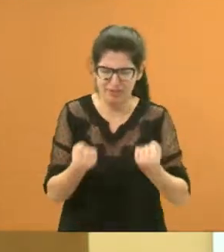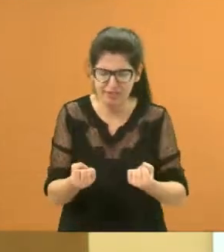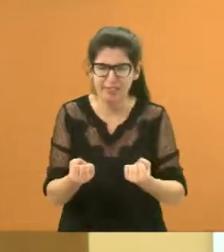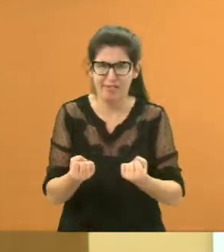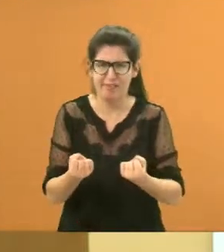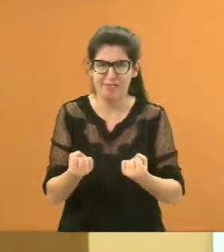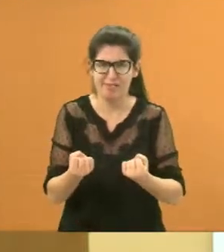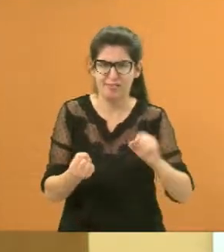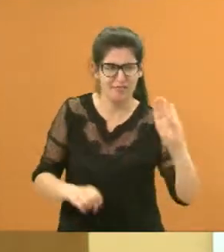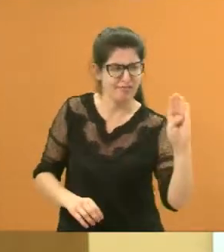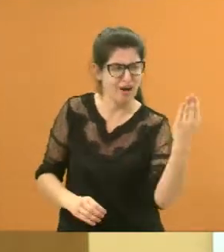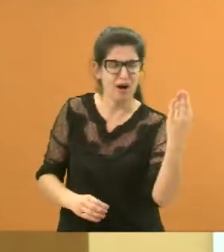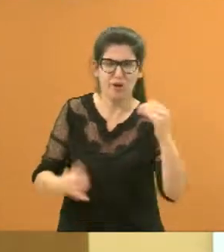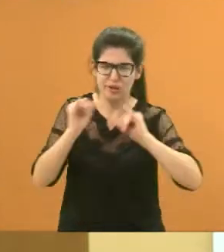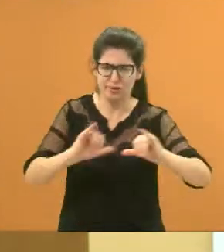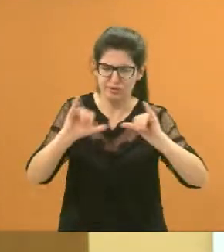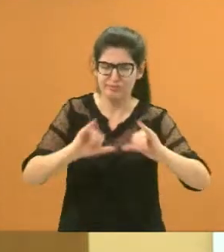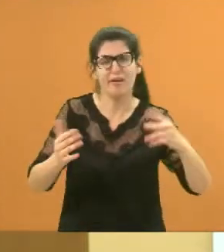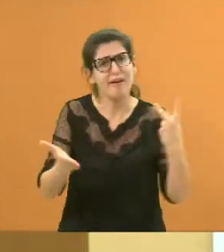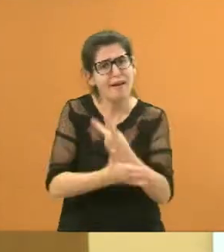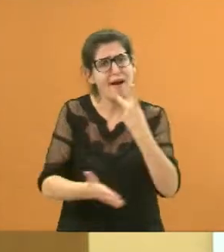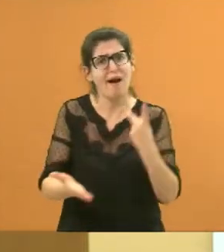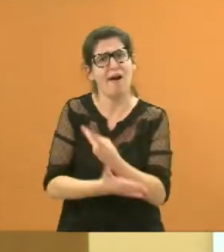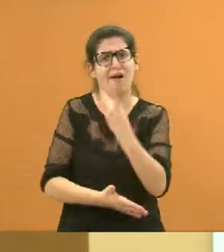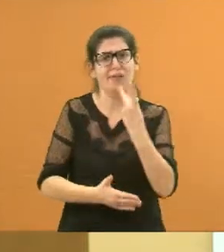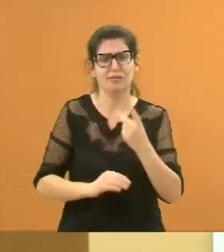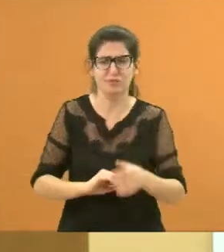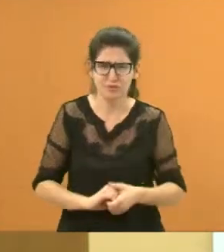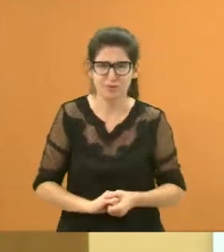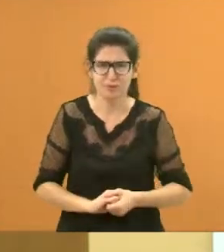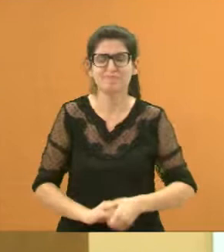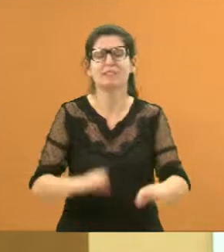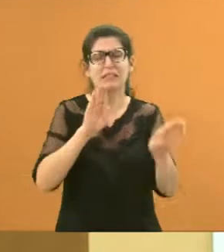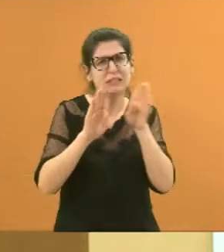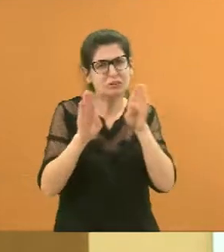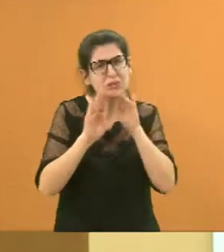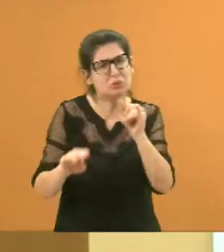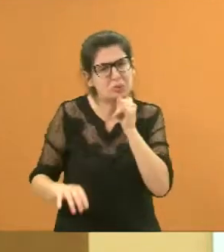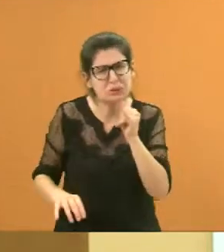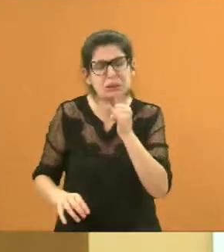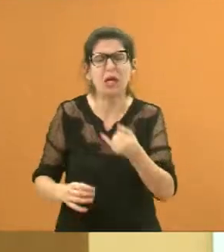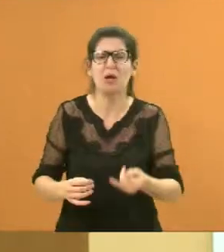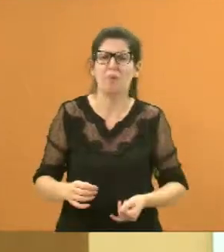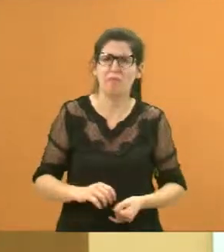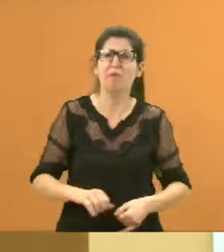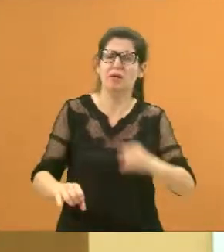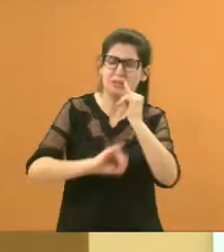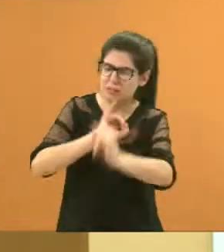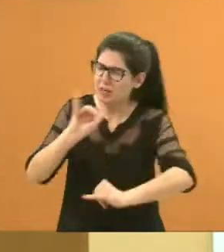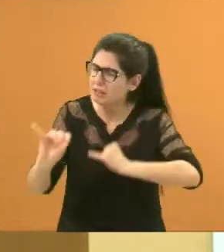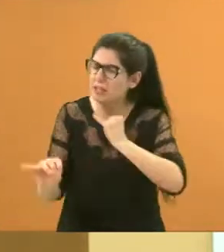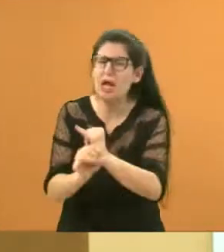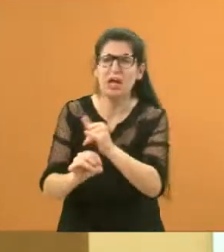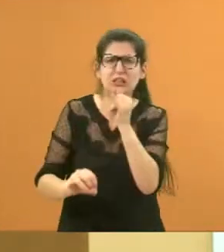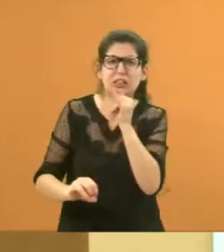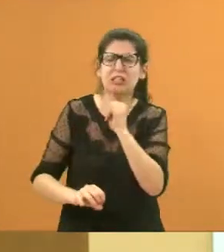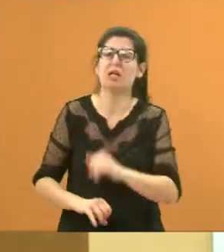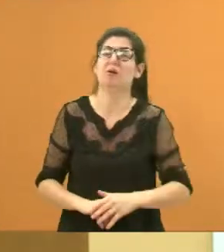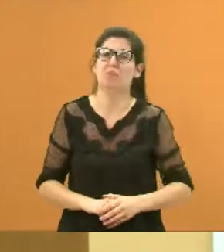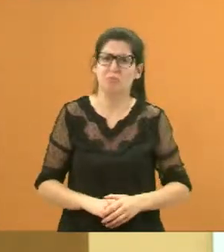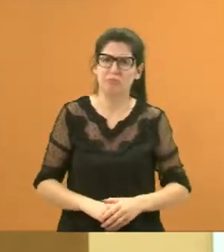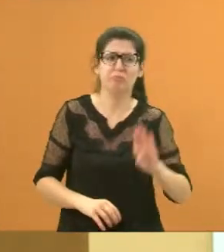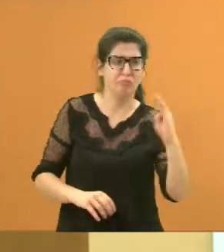internet ela é esse campo fértil. E acreditem vocês que o Brasil é